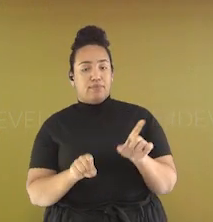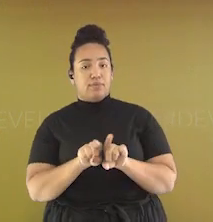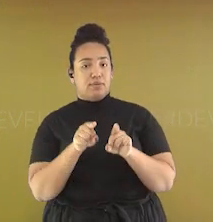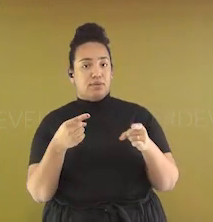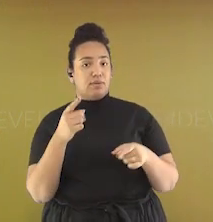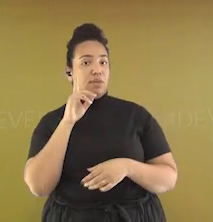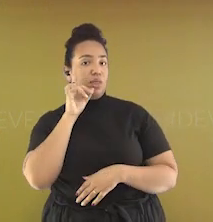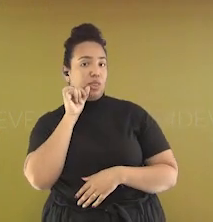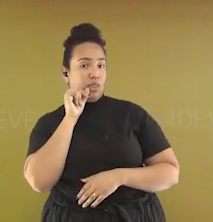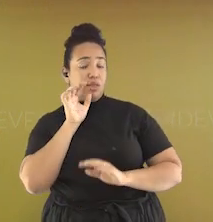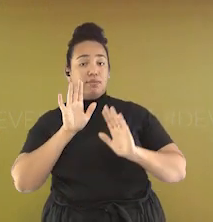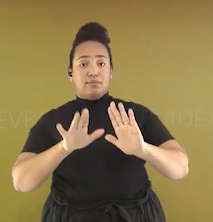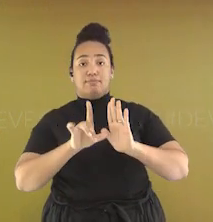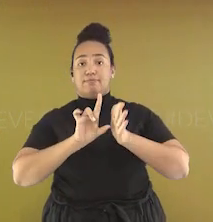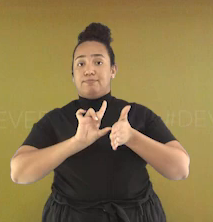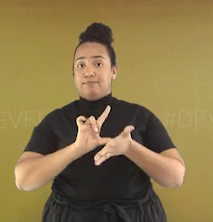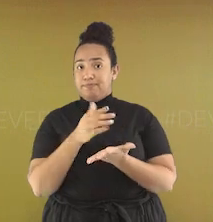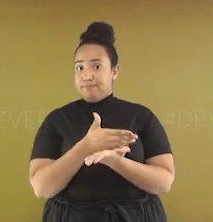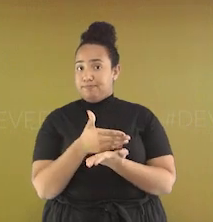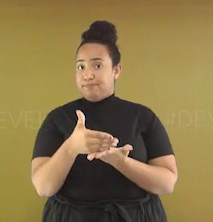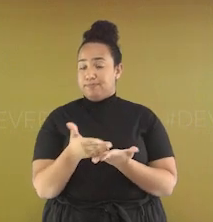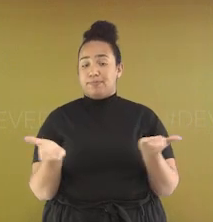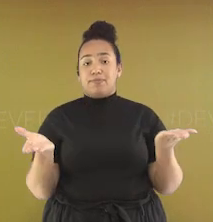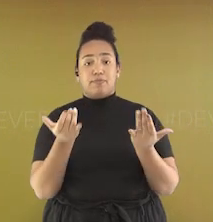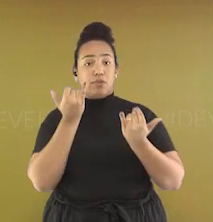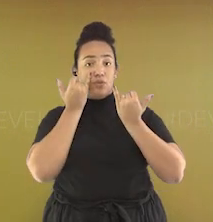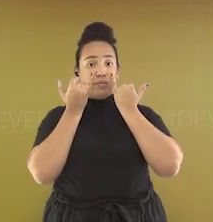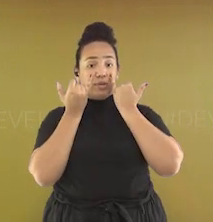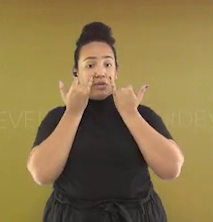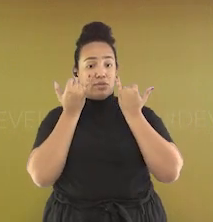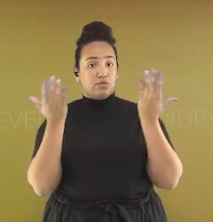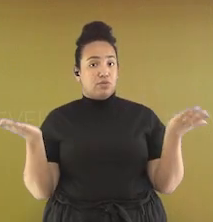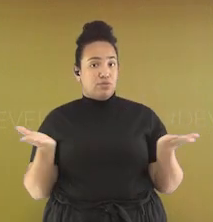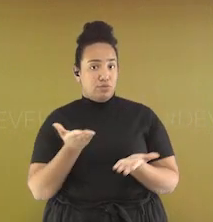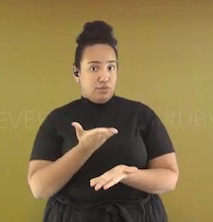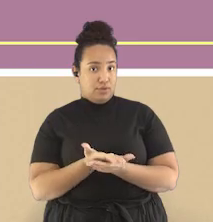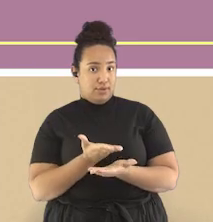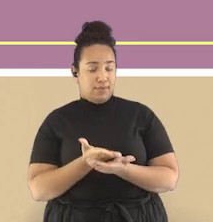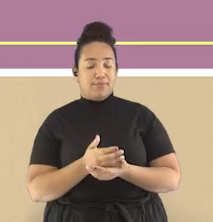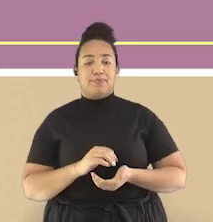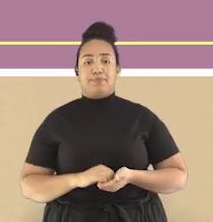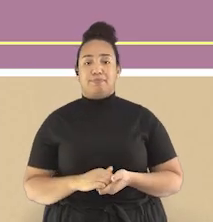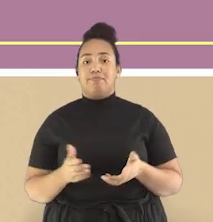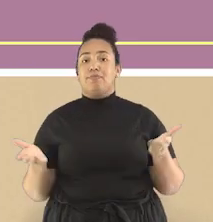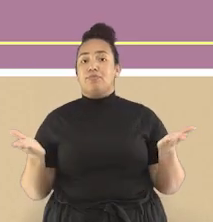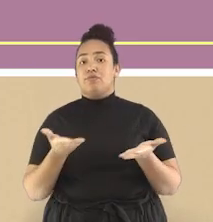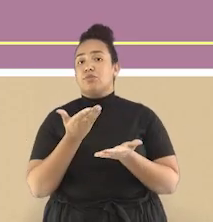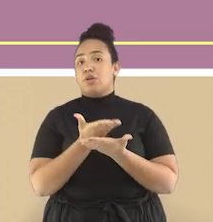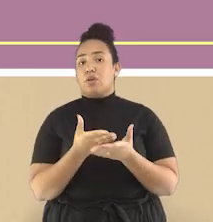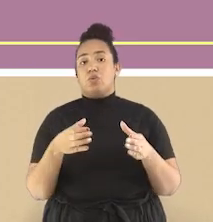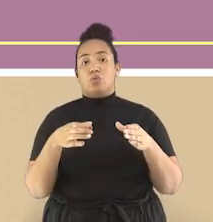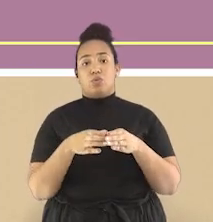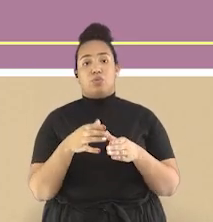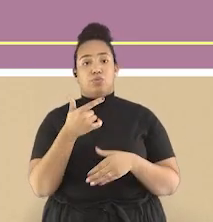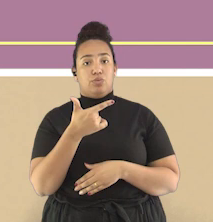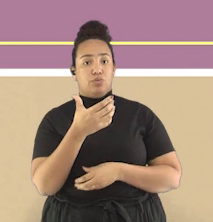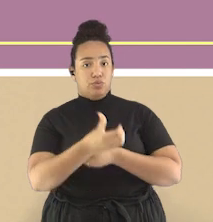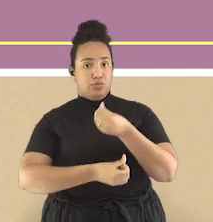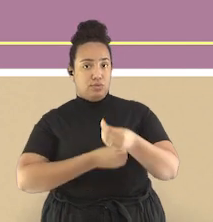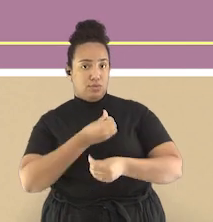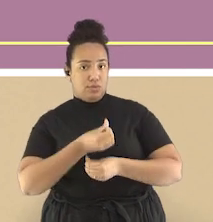um lápis. Antes de começar, algumas informações sobre a nossa aula. Esta aula é do segundo ciclo da